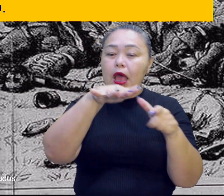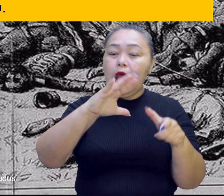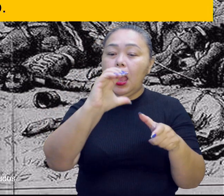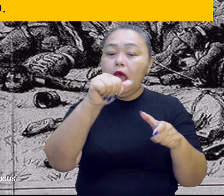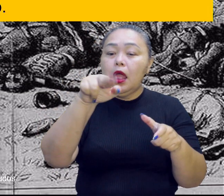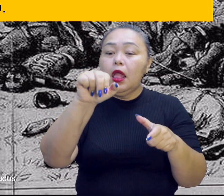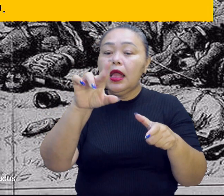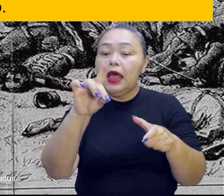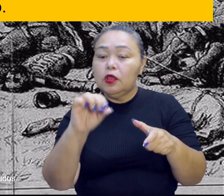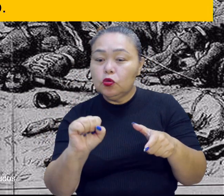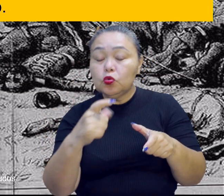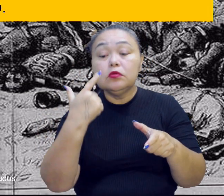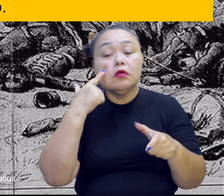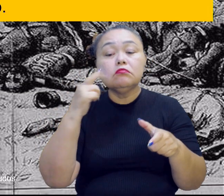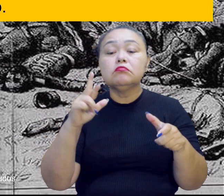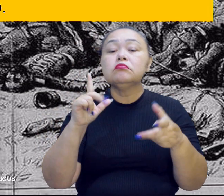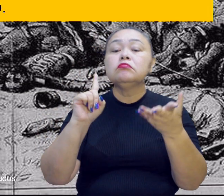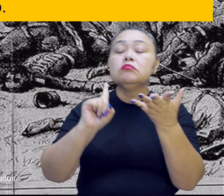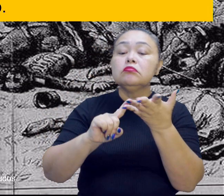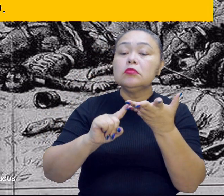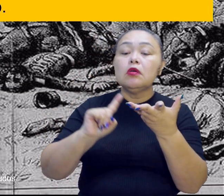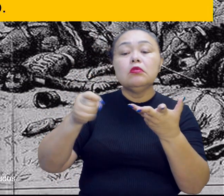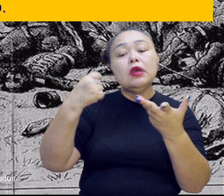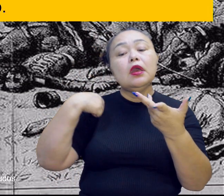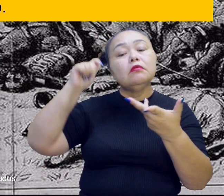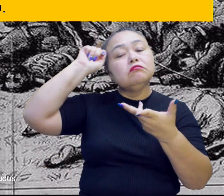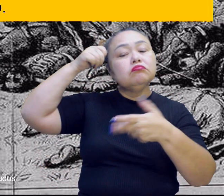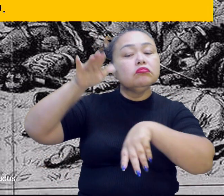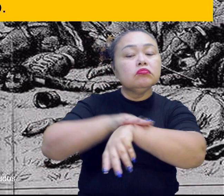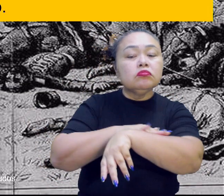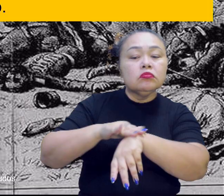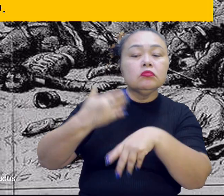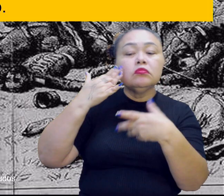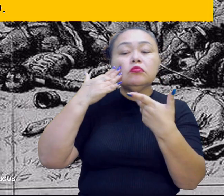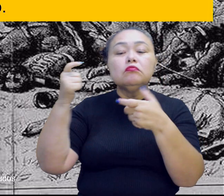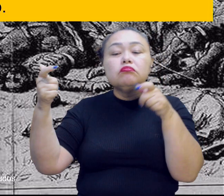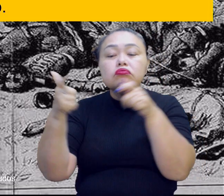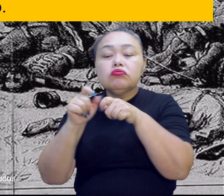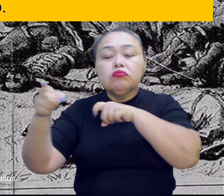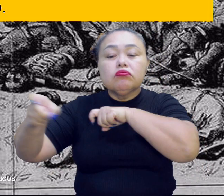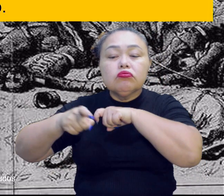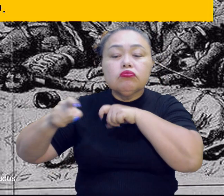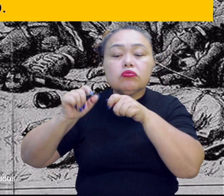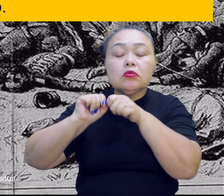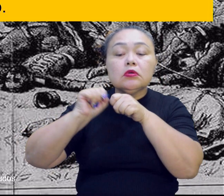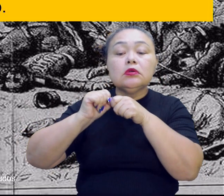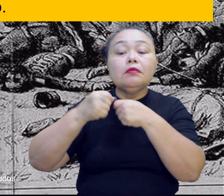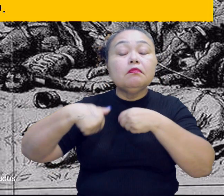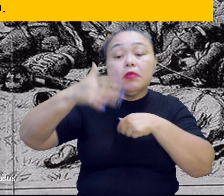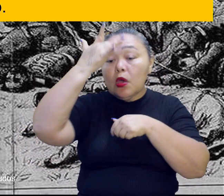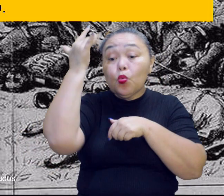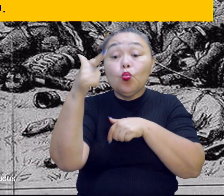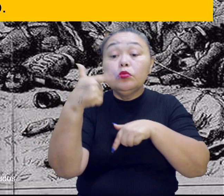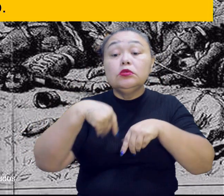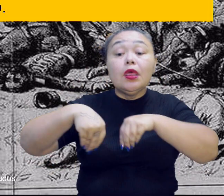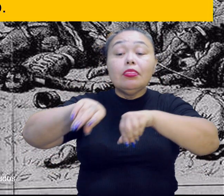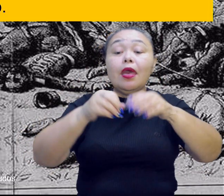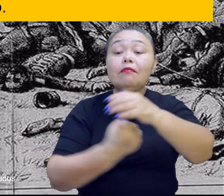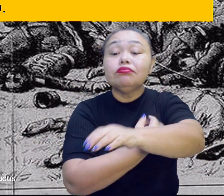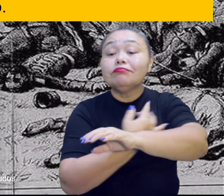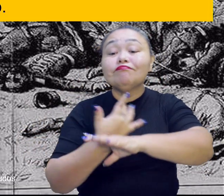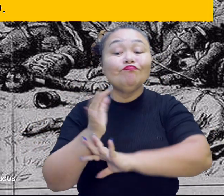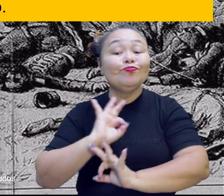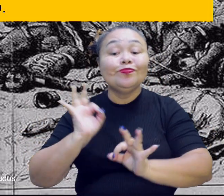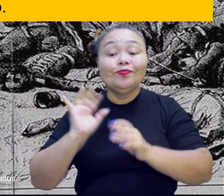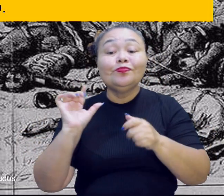Canudos reunia aí ex-escravizados, pequenos agricultores e sem terras. Então, Canudos